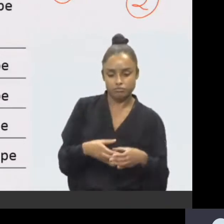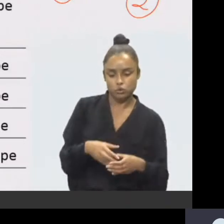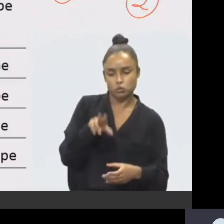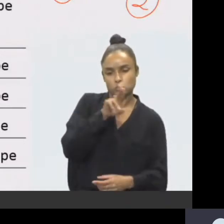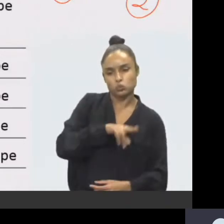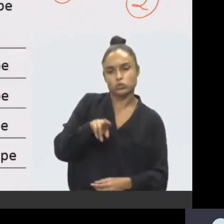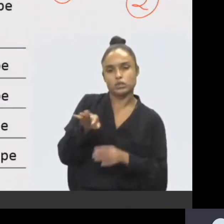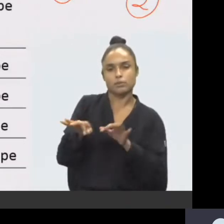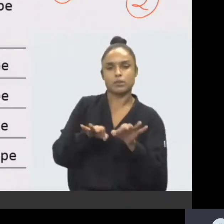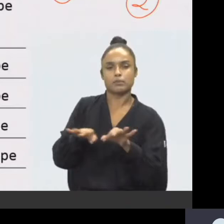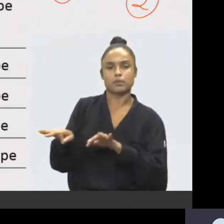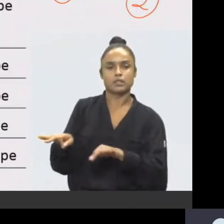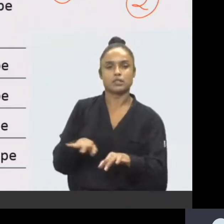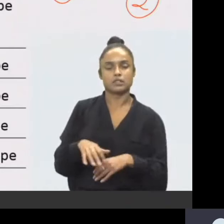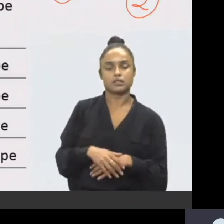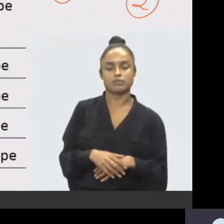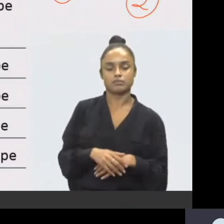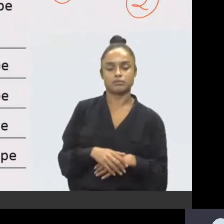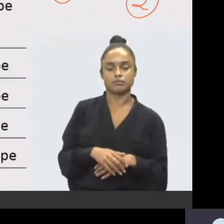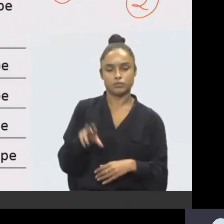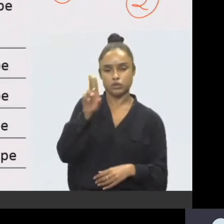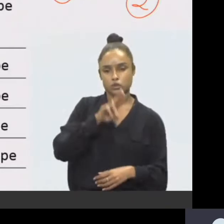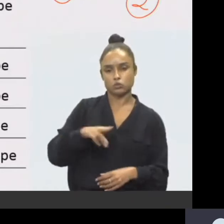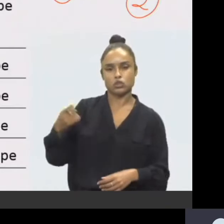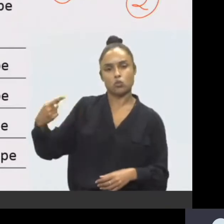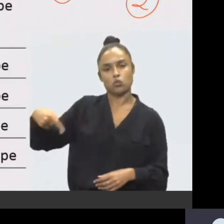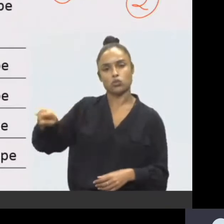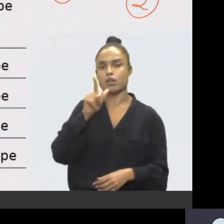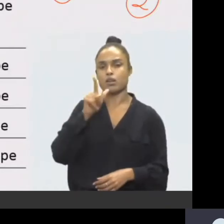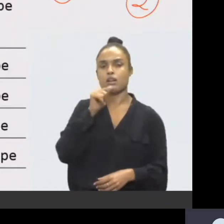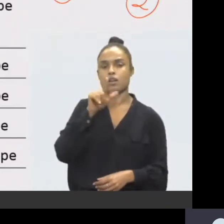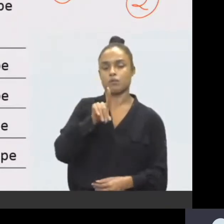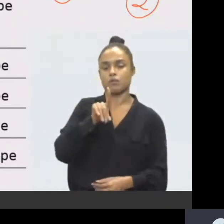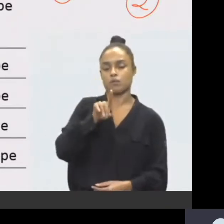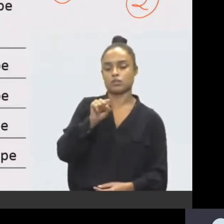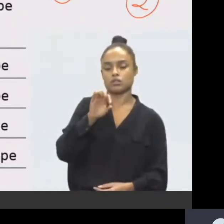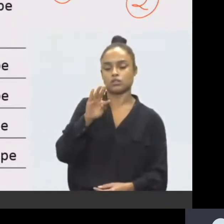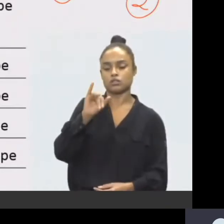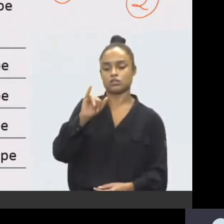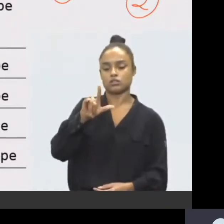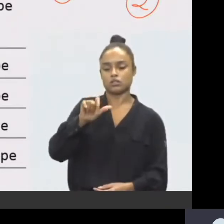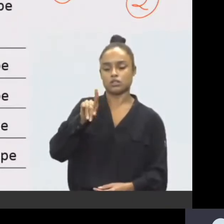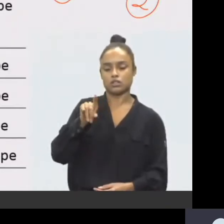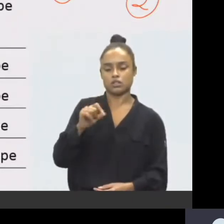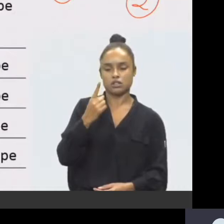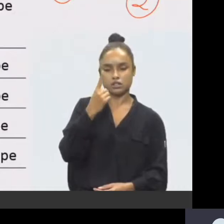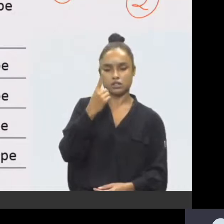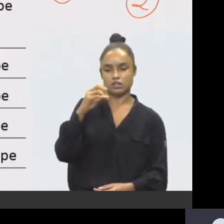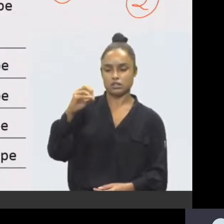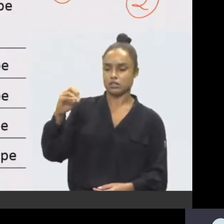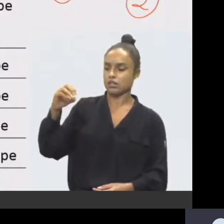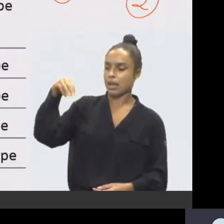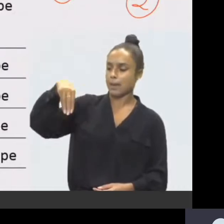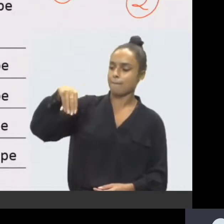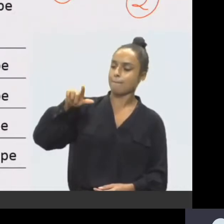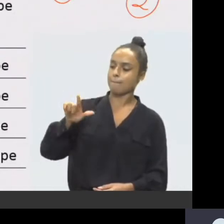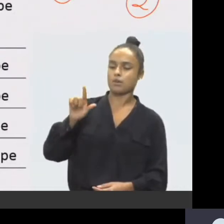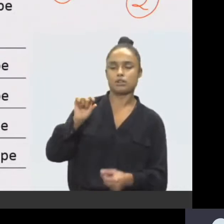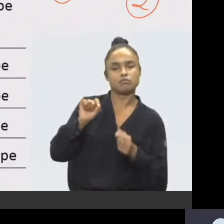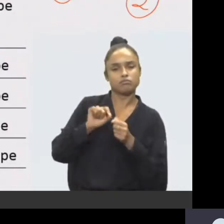E também será necessário água destilada, aproximadamente aí 100 ml por equipe para a